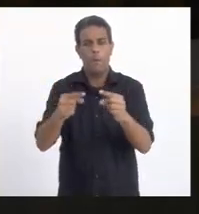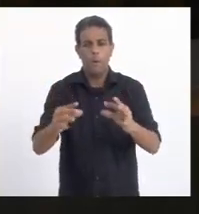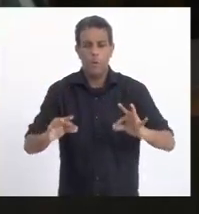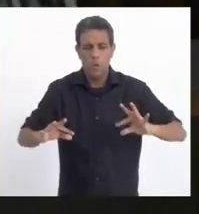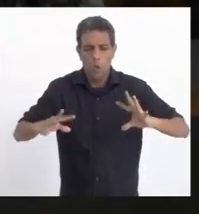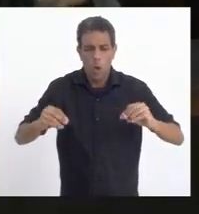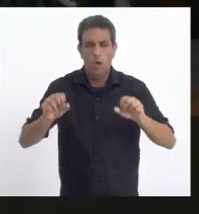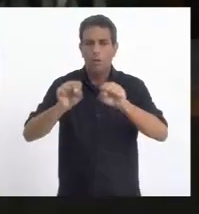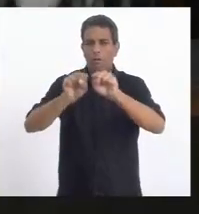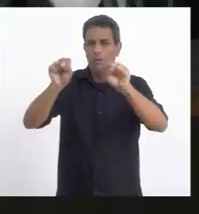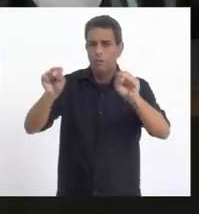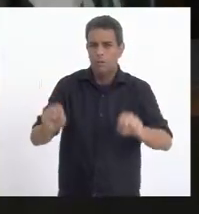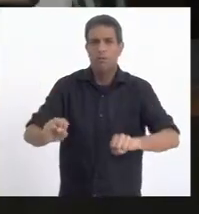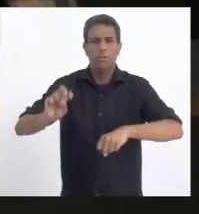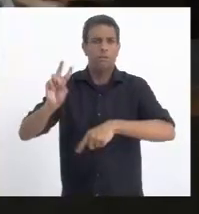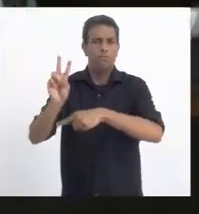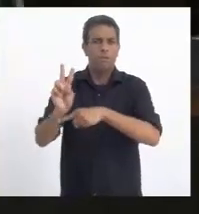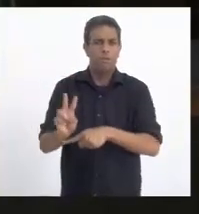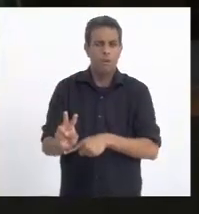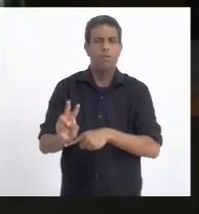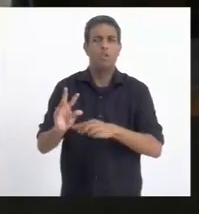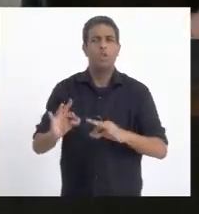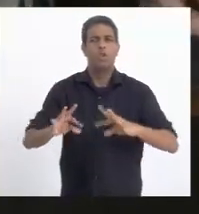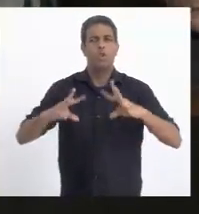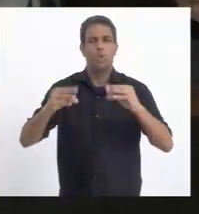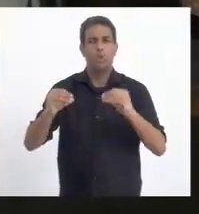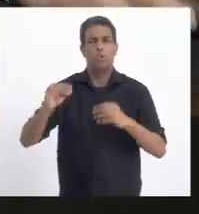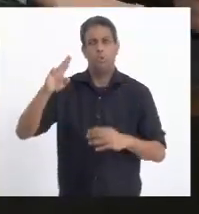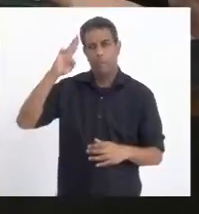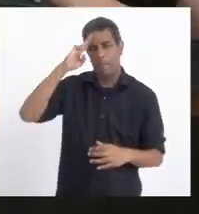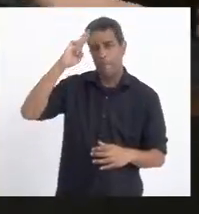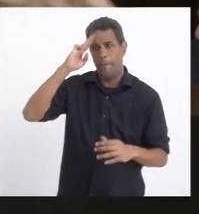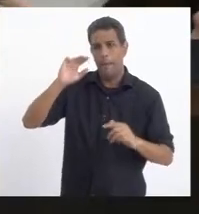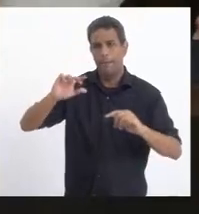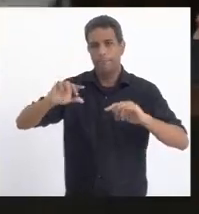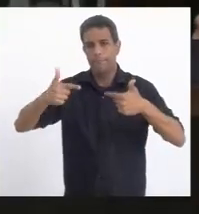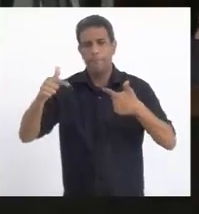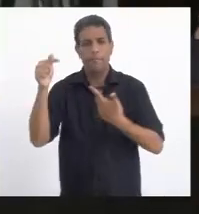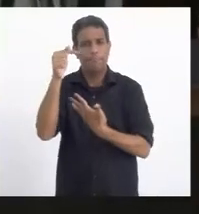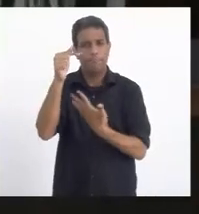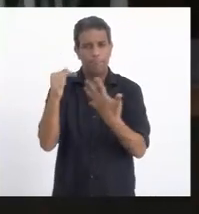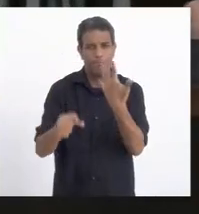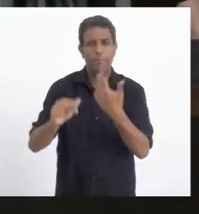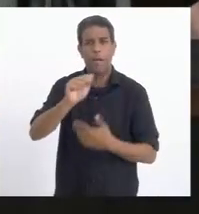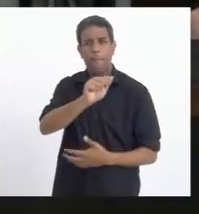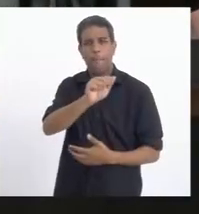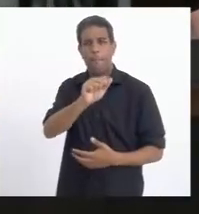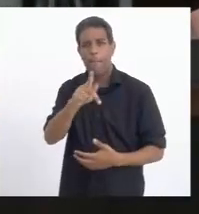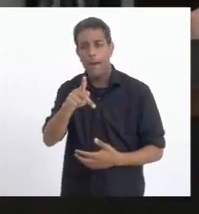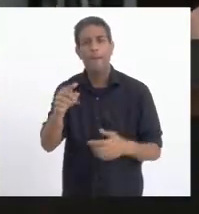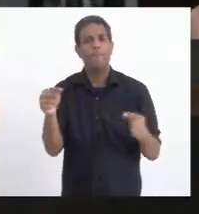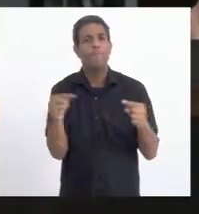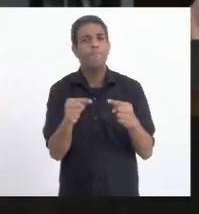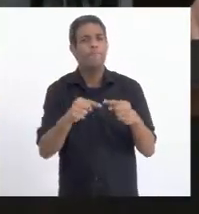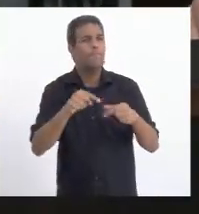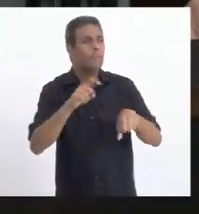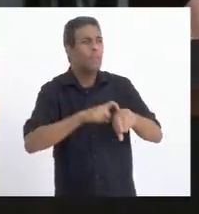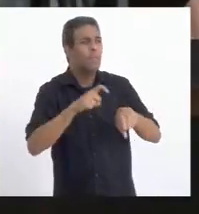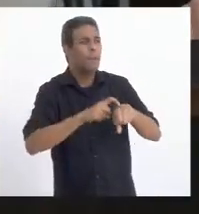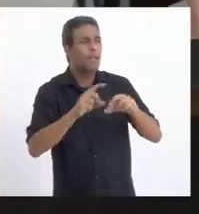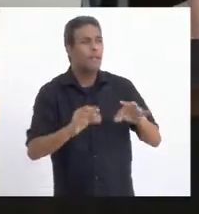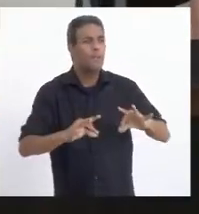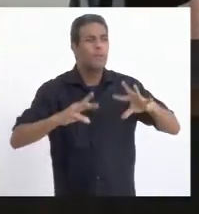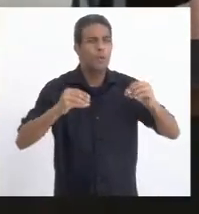esse sistema de proteção né pelos militares ativos inativos e pensionistas sobre o montante